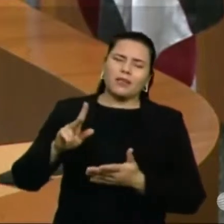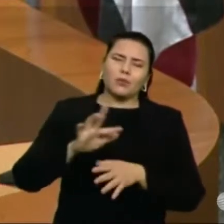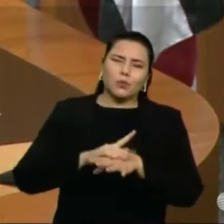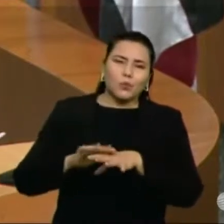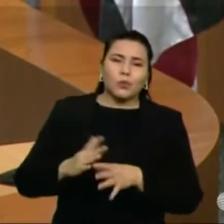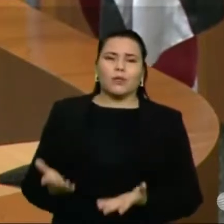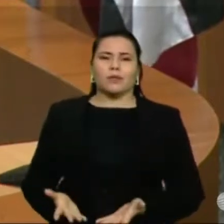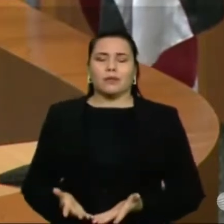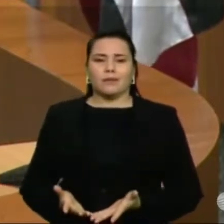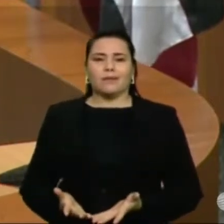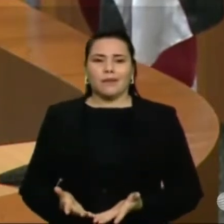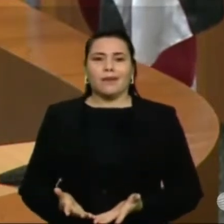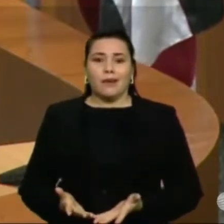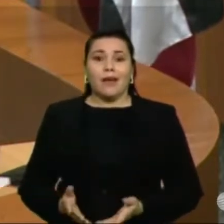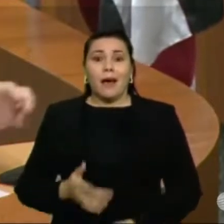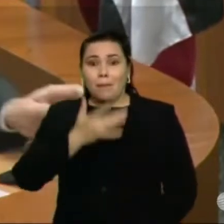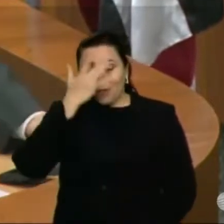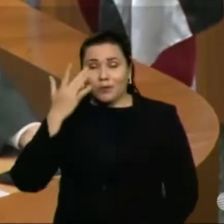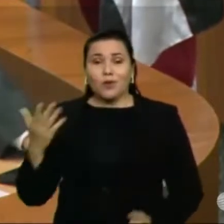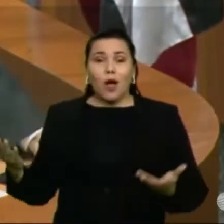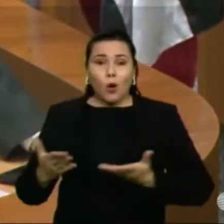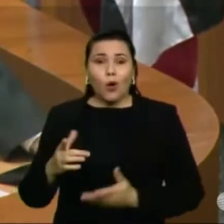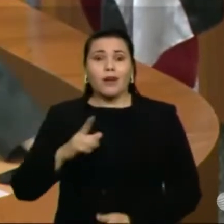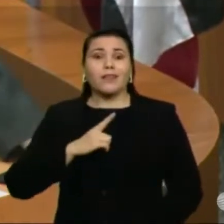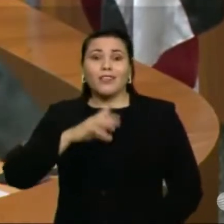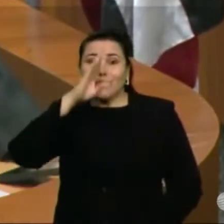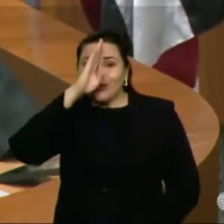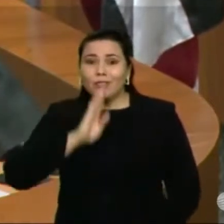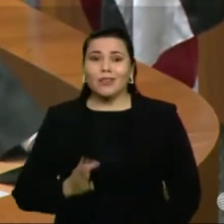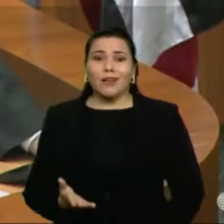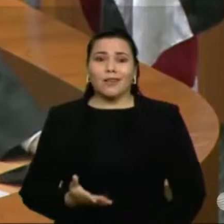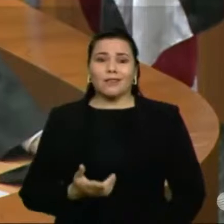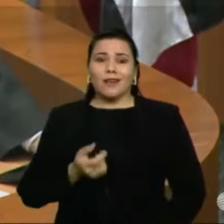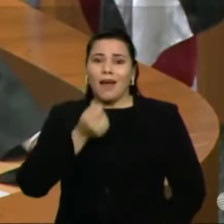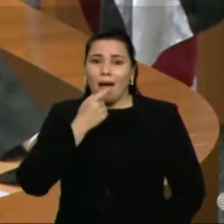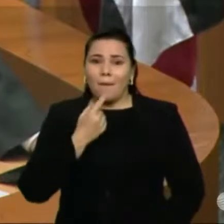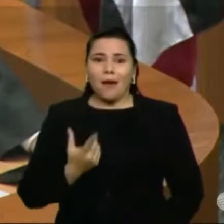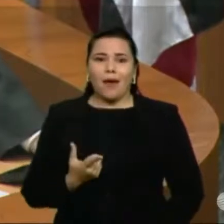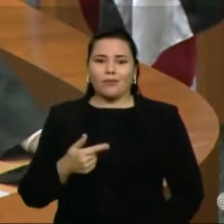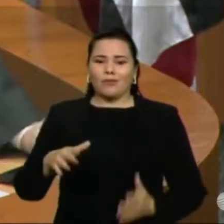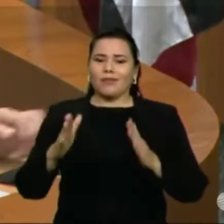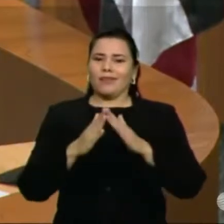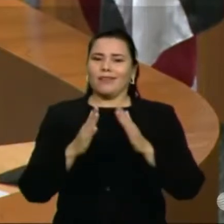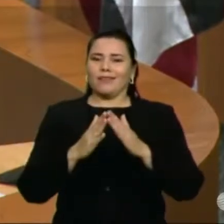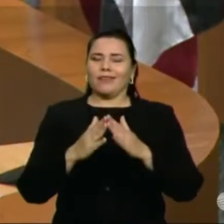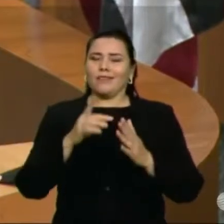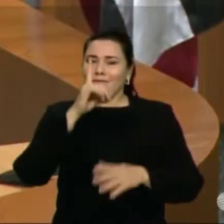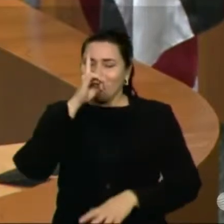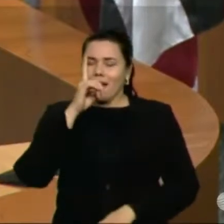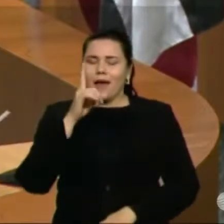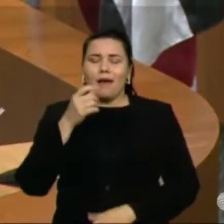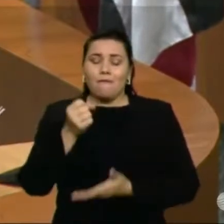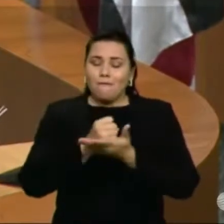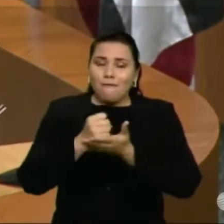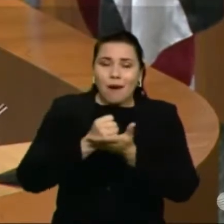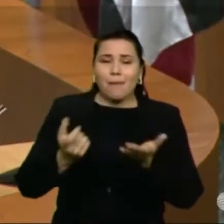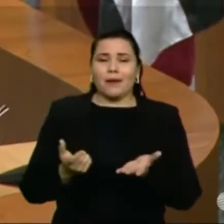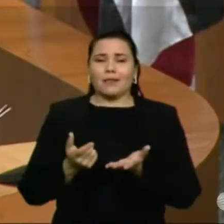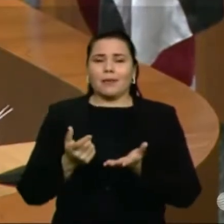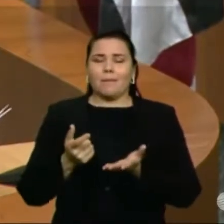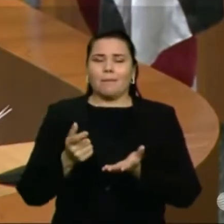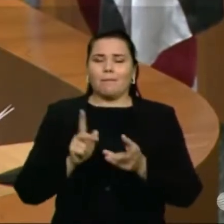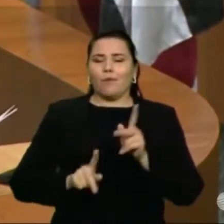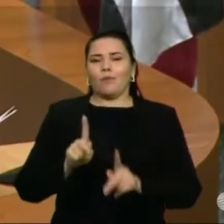A estimativa é que cada brasileiro economize até R$ 400 por ano com essa nova política. Sabe o que é isso?